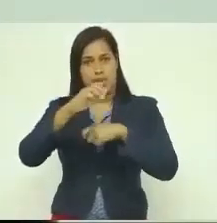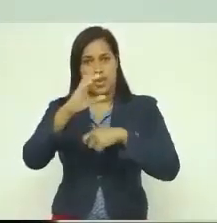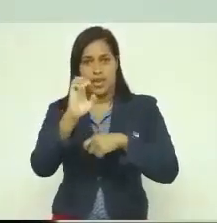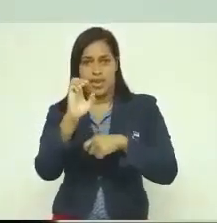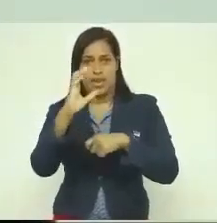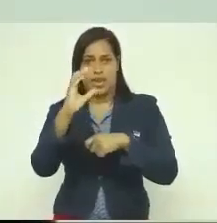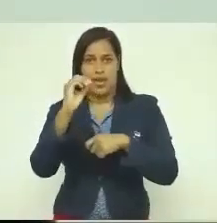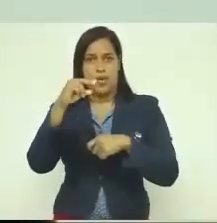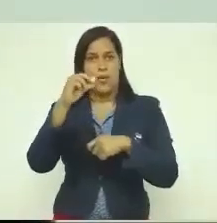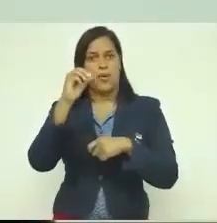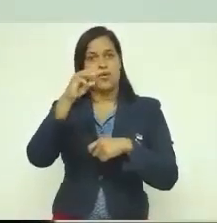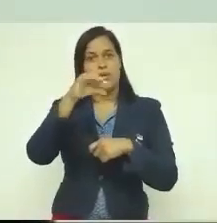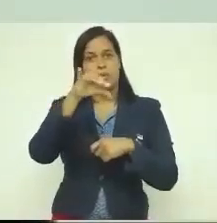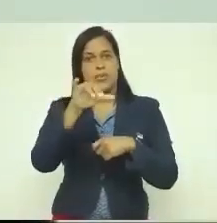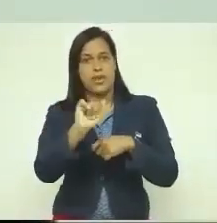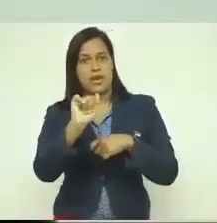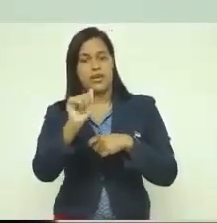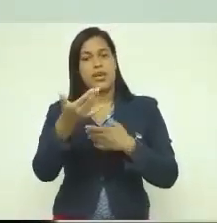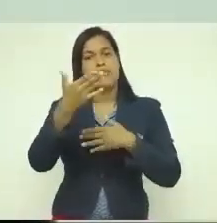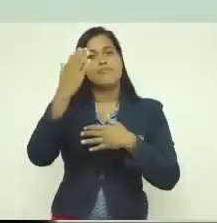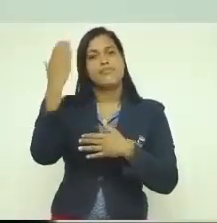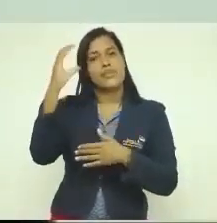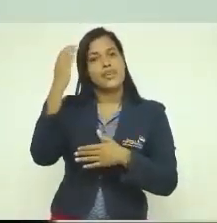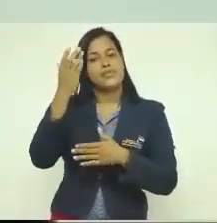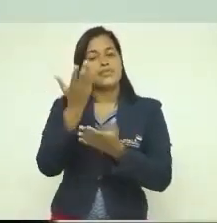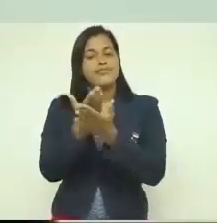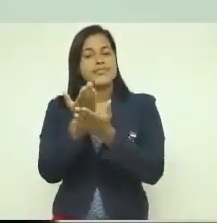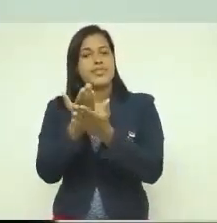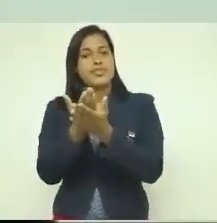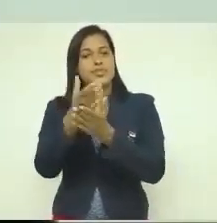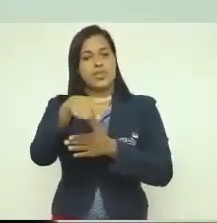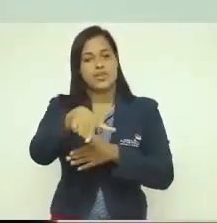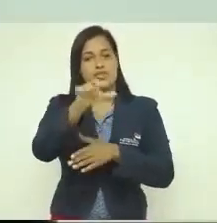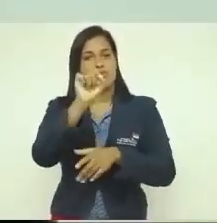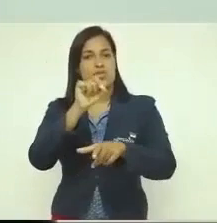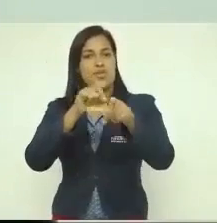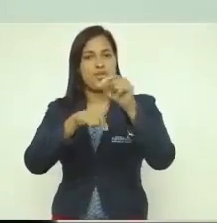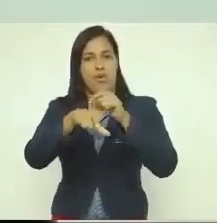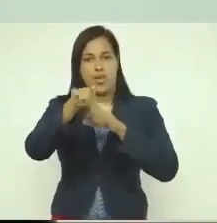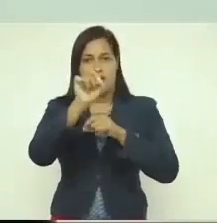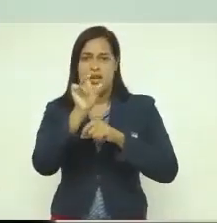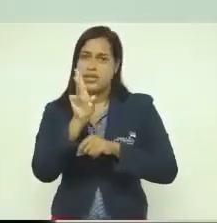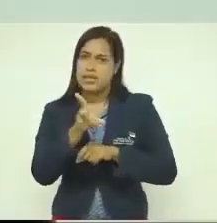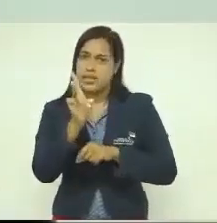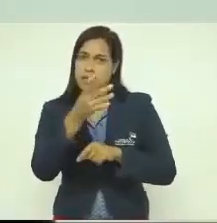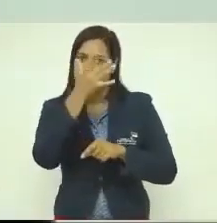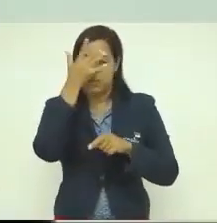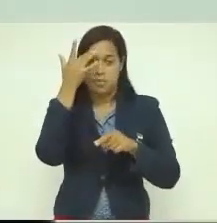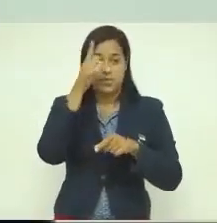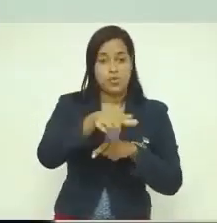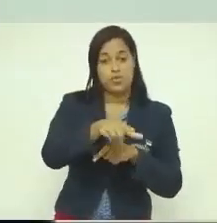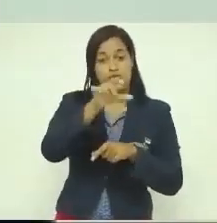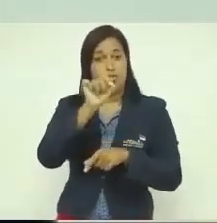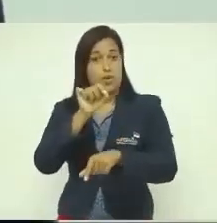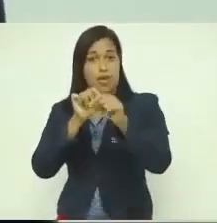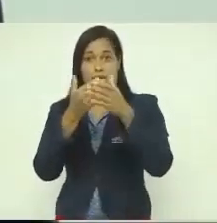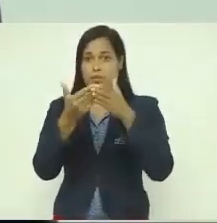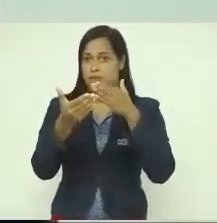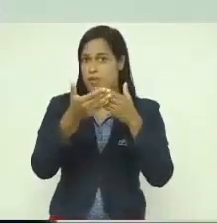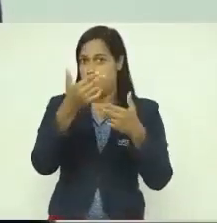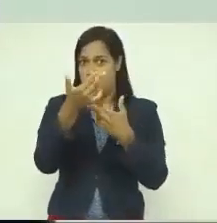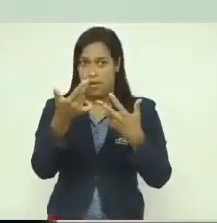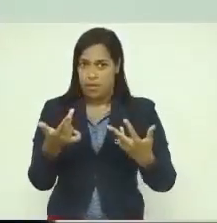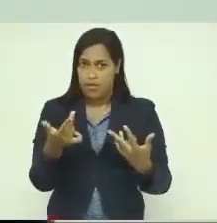estuda o processo de escolha. Toda vez que alguém for realizar um processo de escolha,